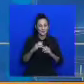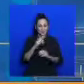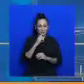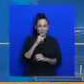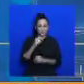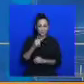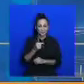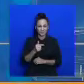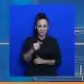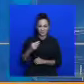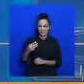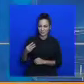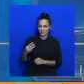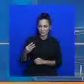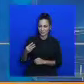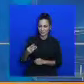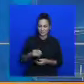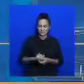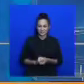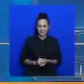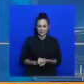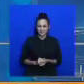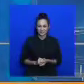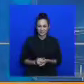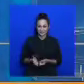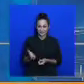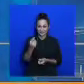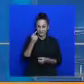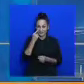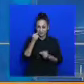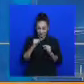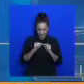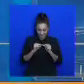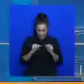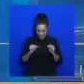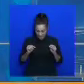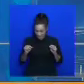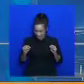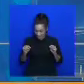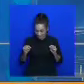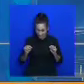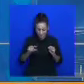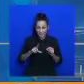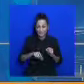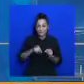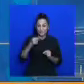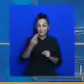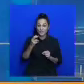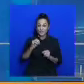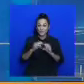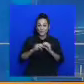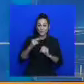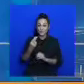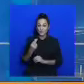Verde, 73. Vamos confirmar? Os 20 números sorteados no concurso